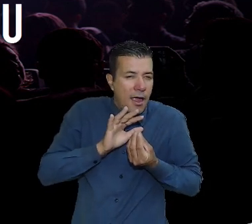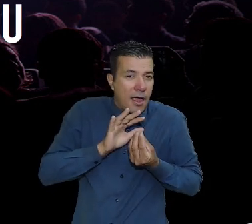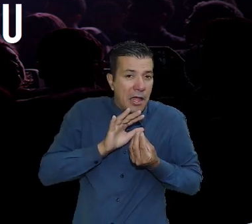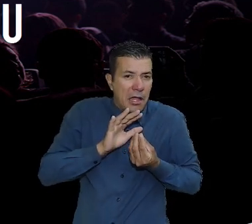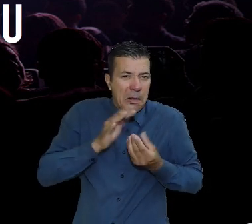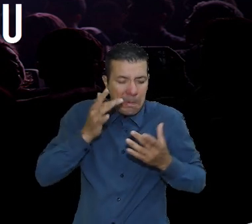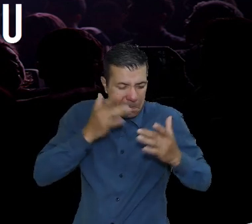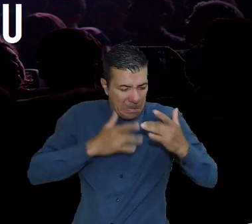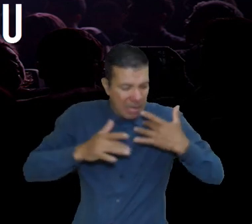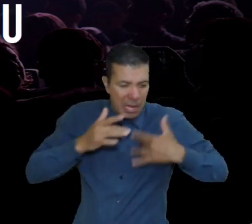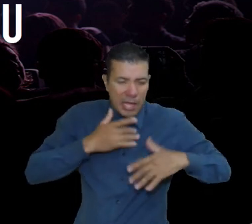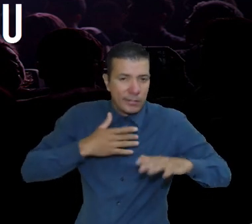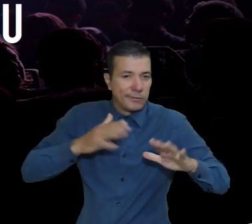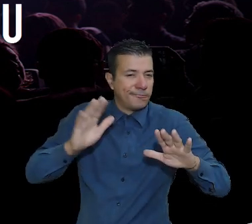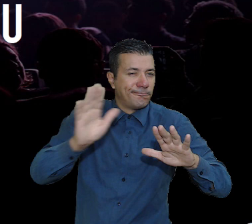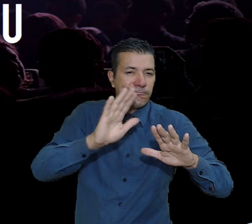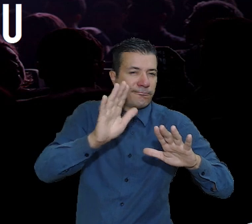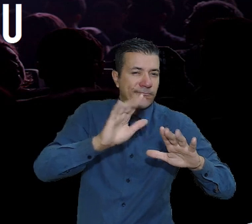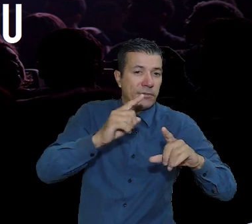Não há o que